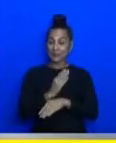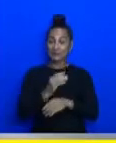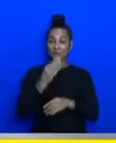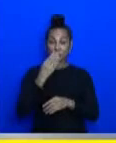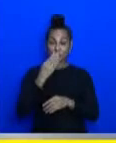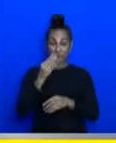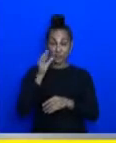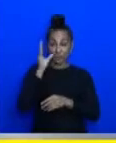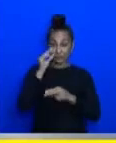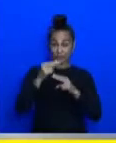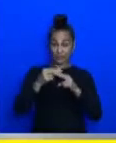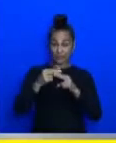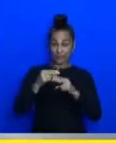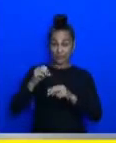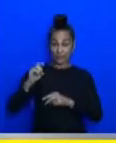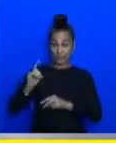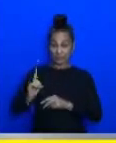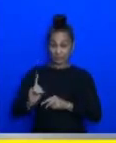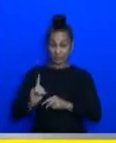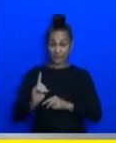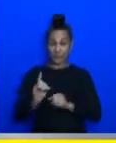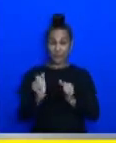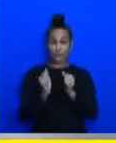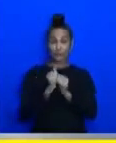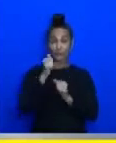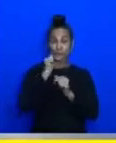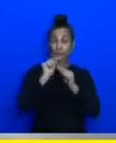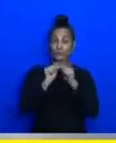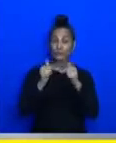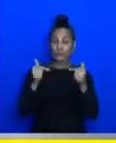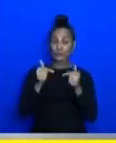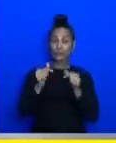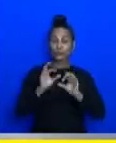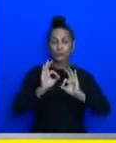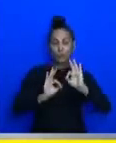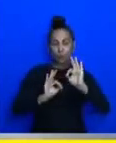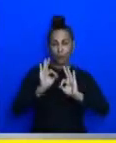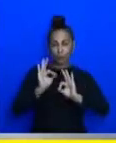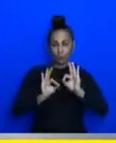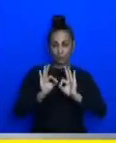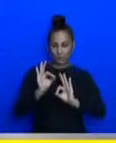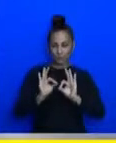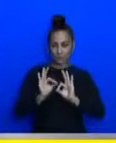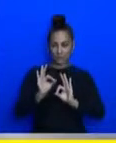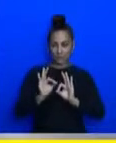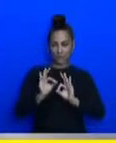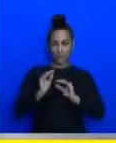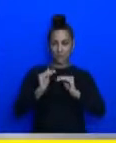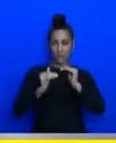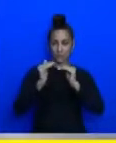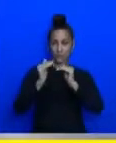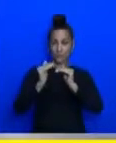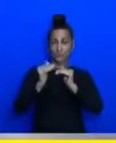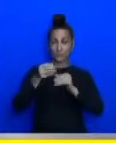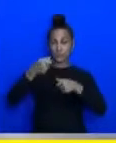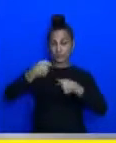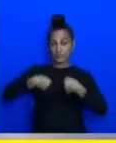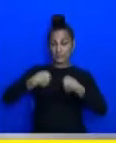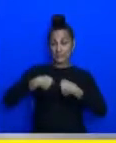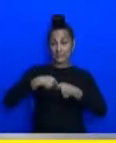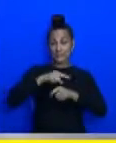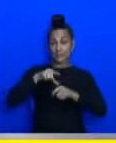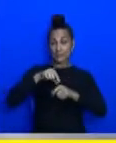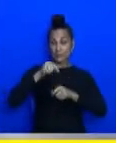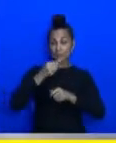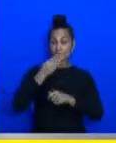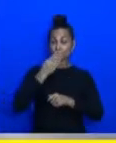pedir a Sandra, nossa colega da Caixa, também a Mislane, nossa garota da sorte, para que realizem o procedimento necessário para o sorteio